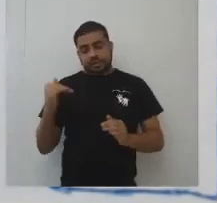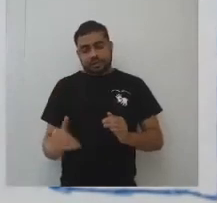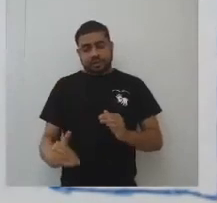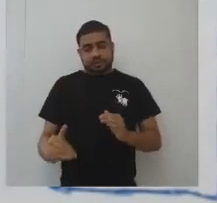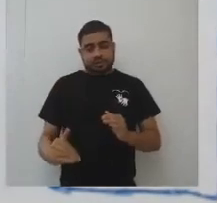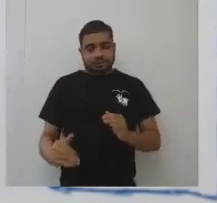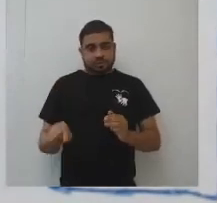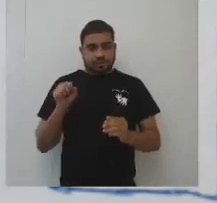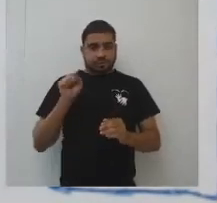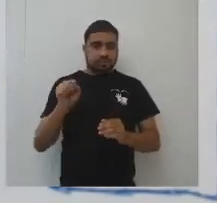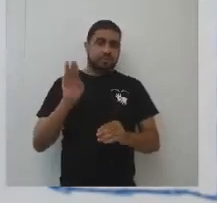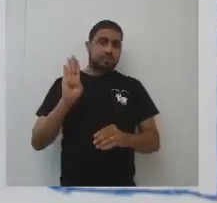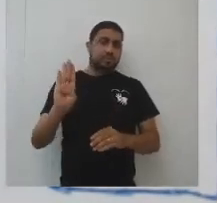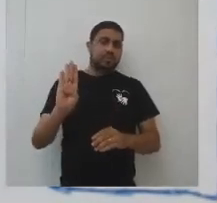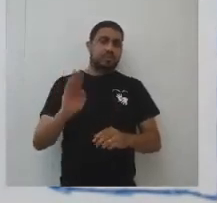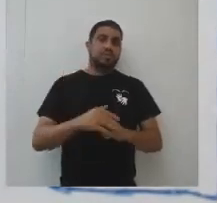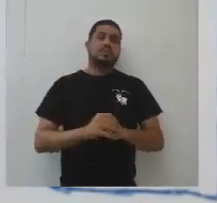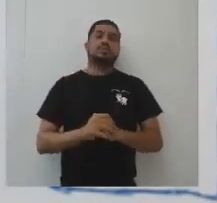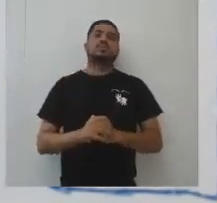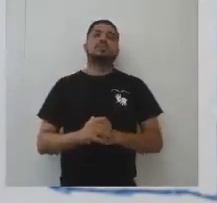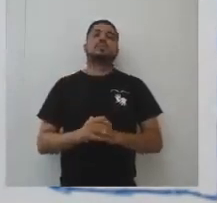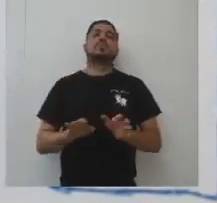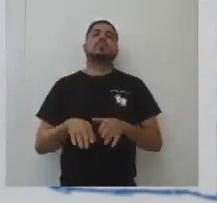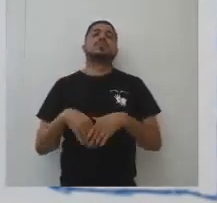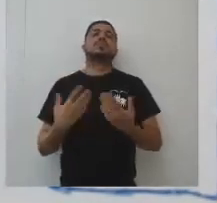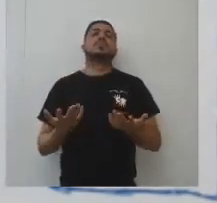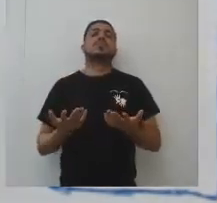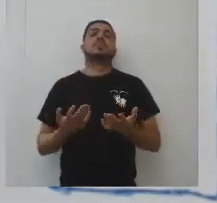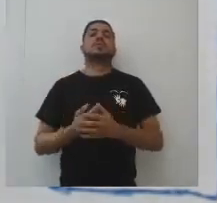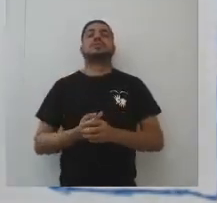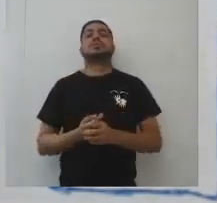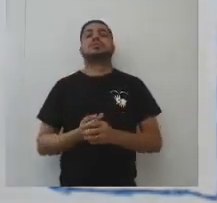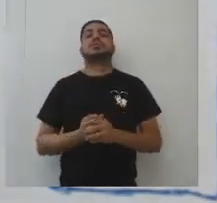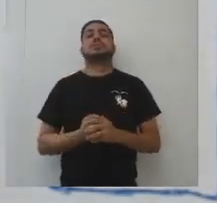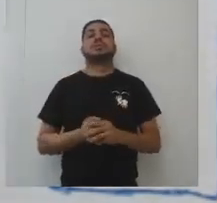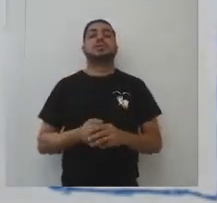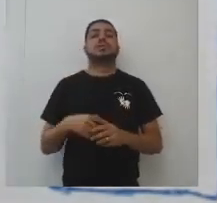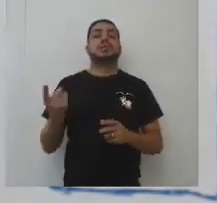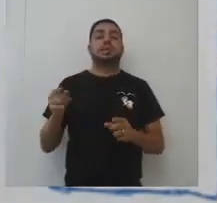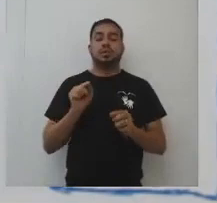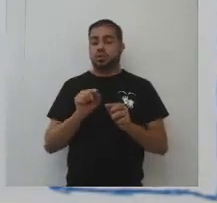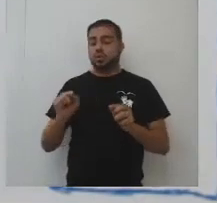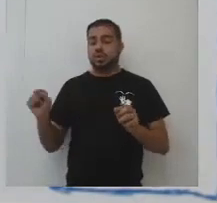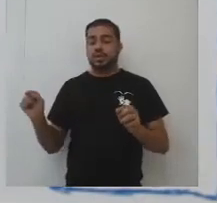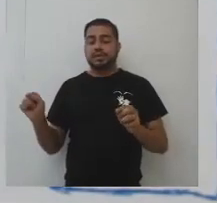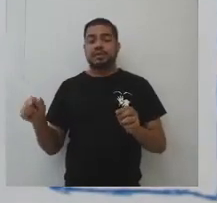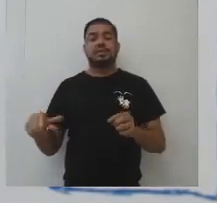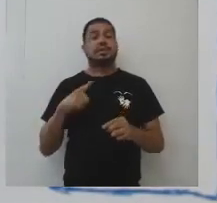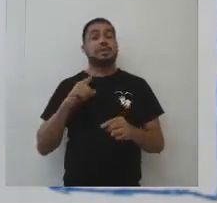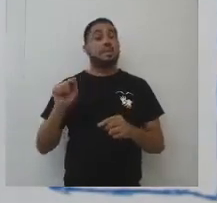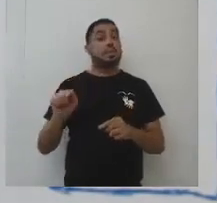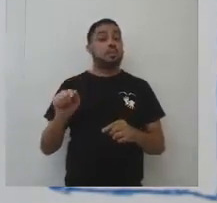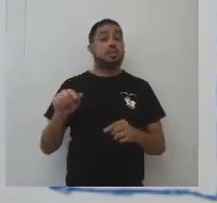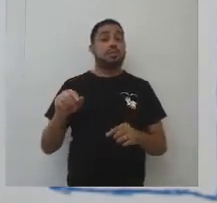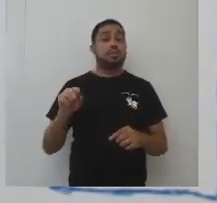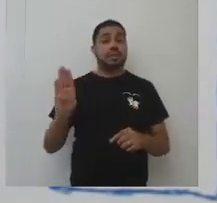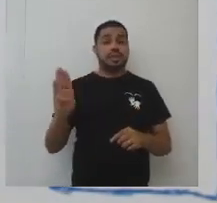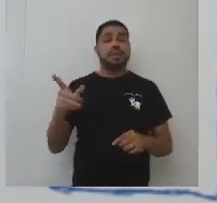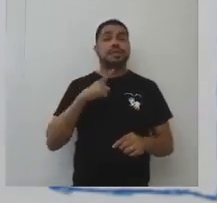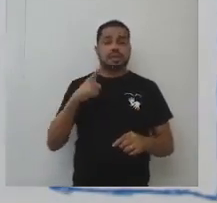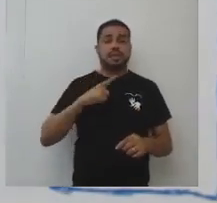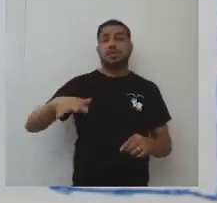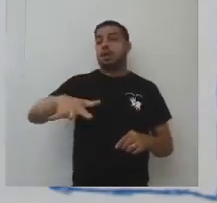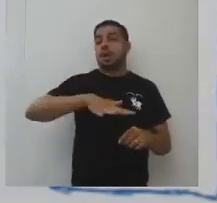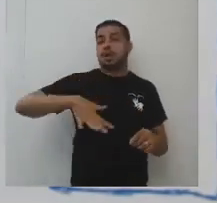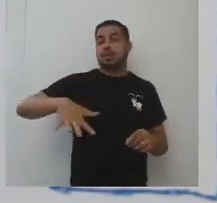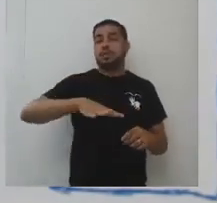de ponto B. Quais são as coordenadas? O ponto B vai ter um campo, que